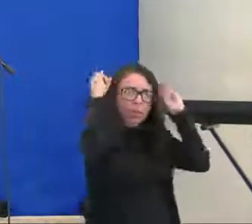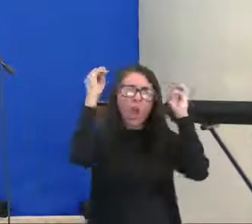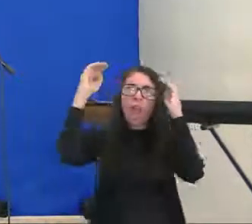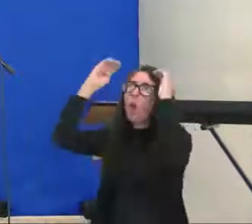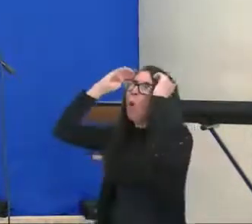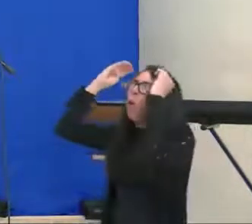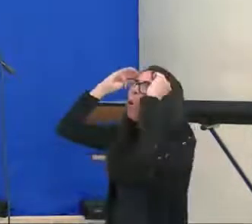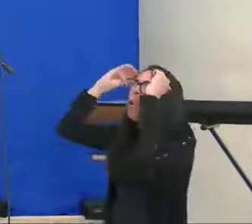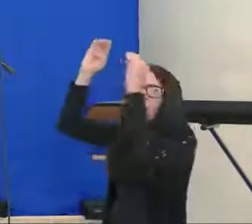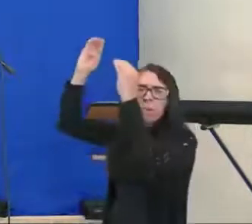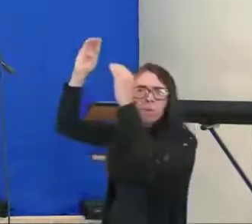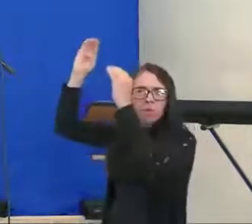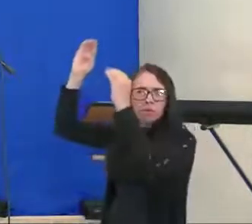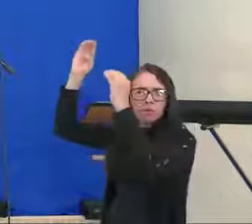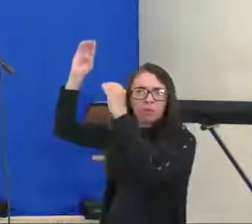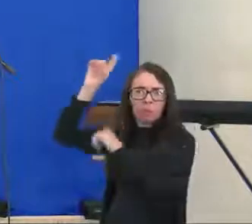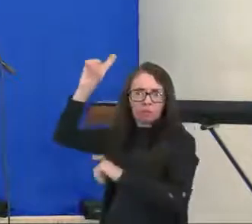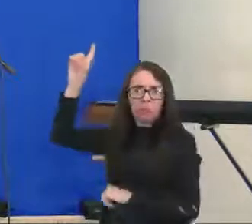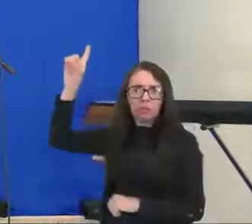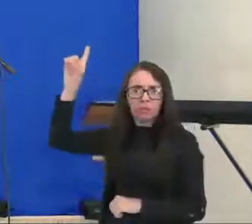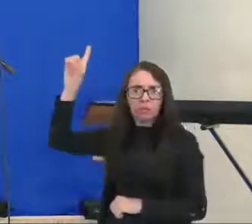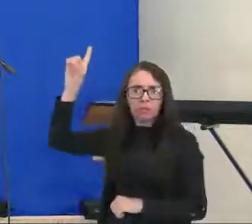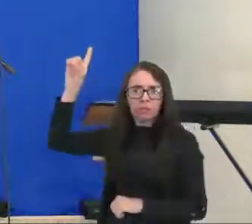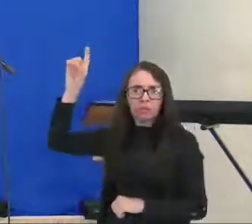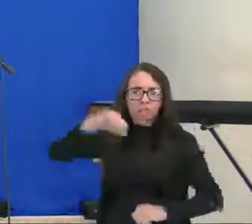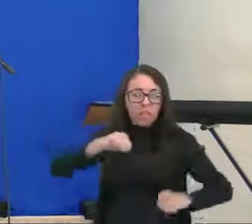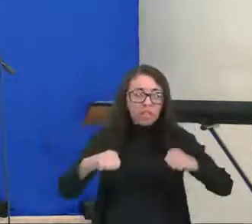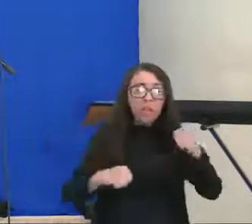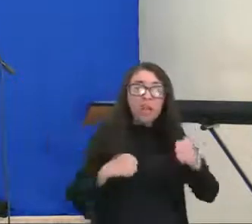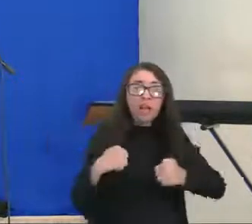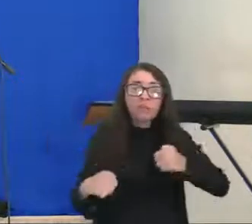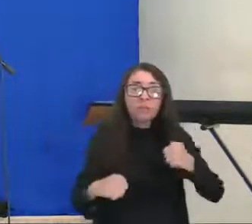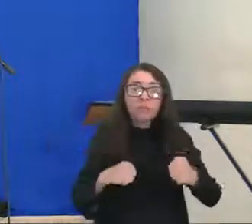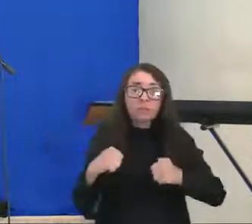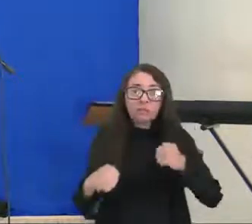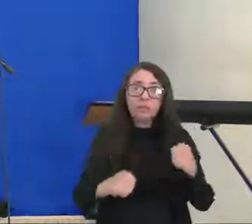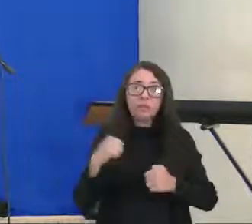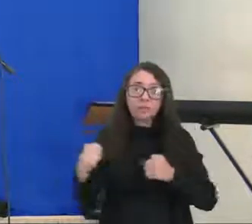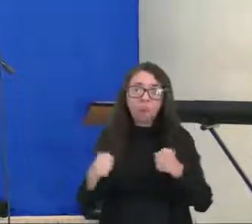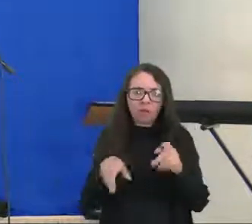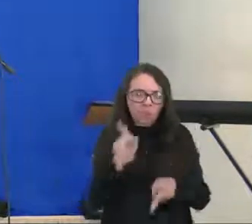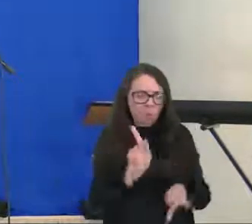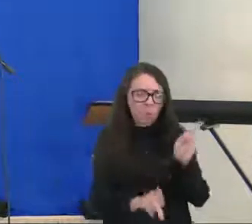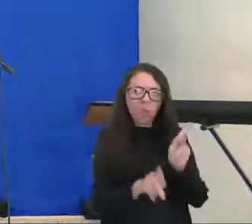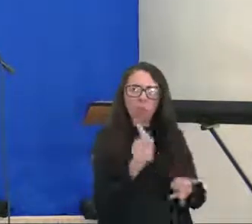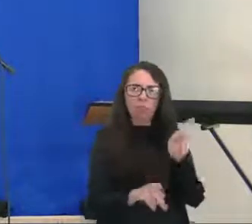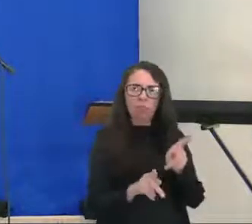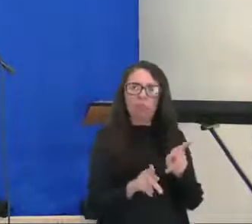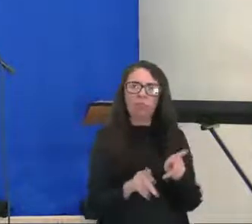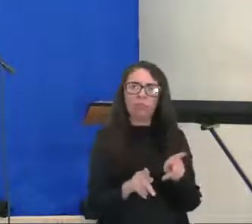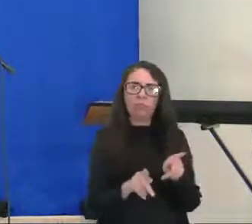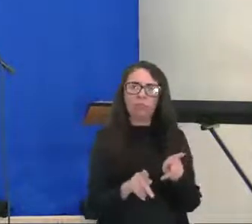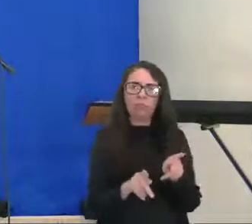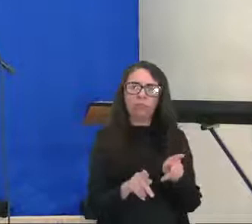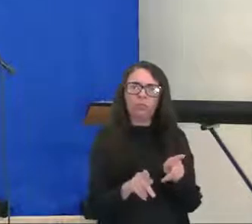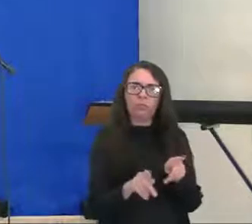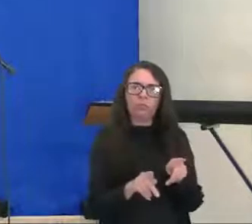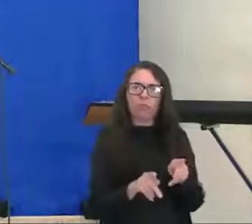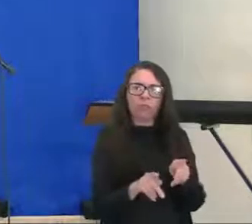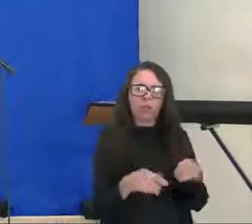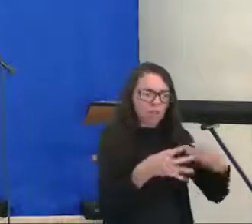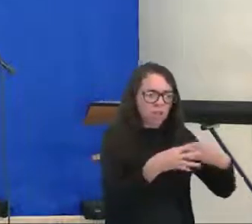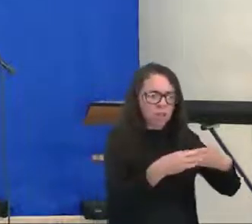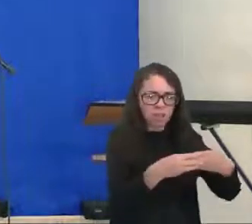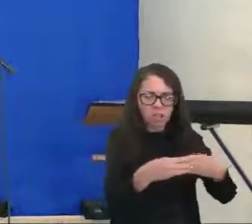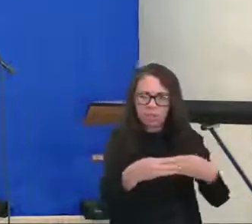no verso 11, Moisés diz assim para Deus, mas quem sou eu? No